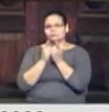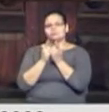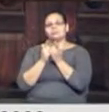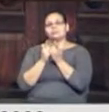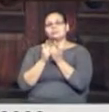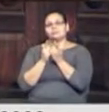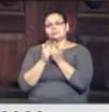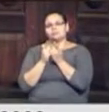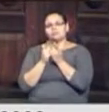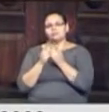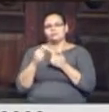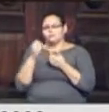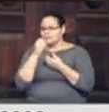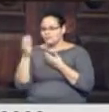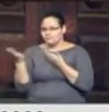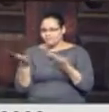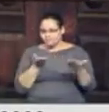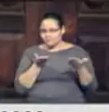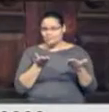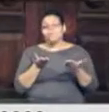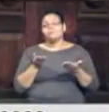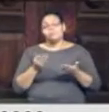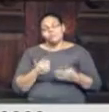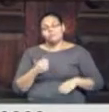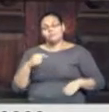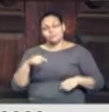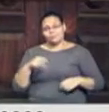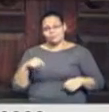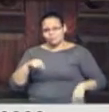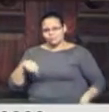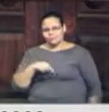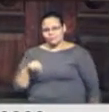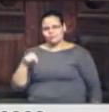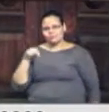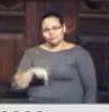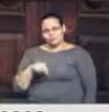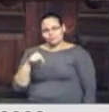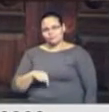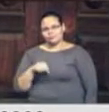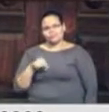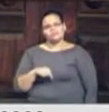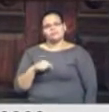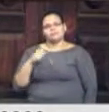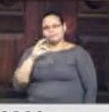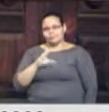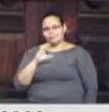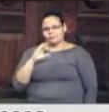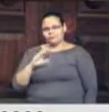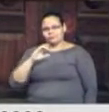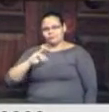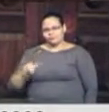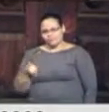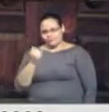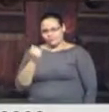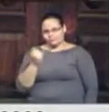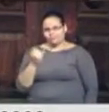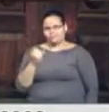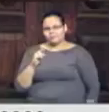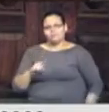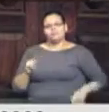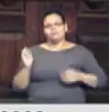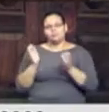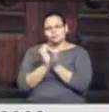Legislativa, muito bem-vindos. Senhor presidente, nós aqui na CCJ, na Comissão de Constituição e